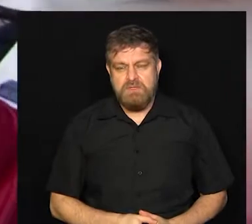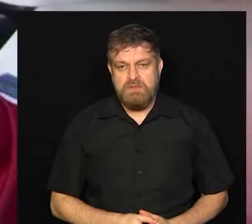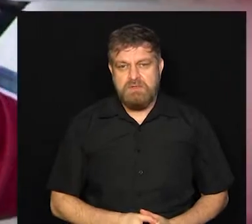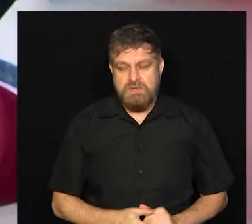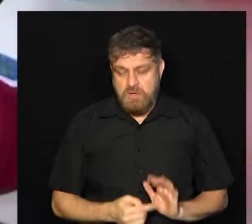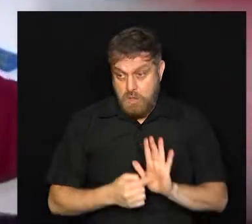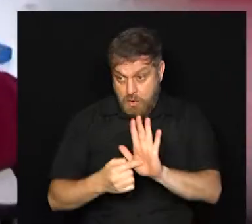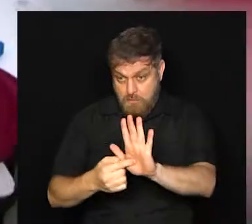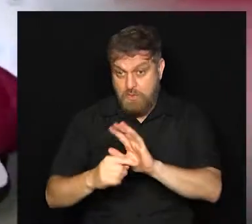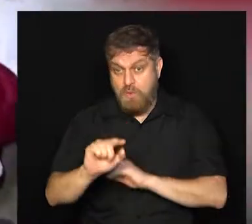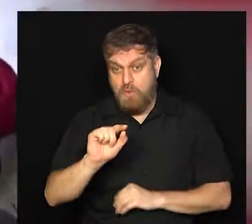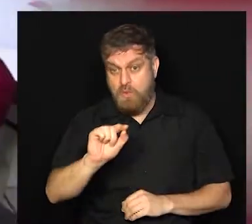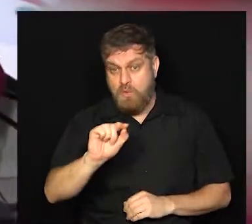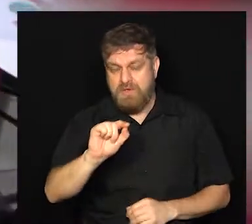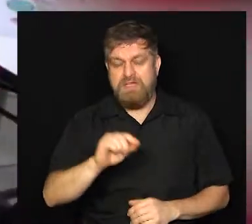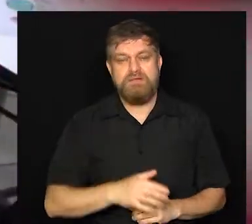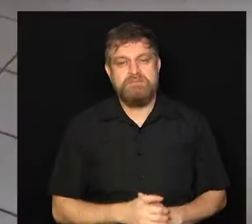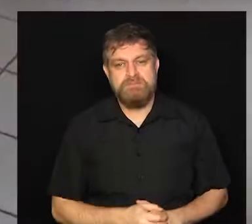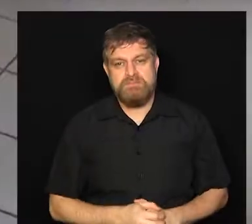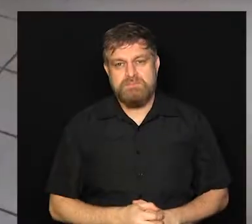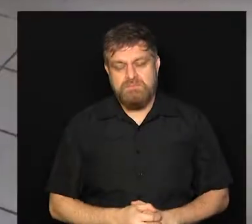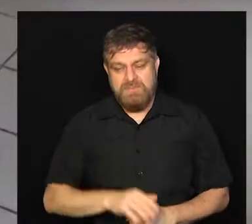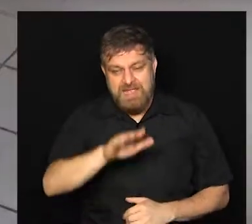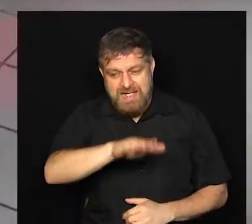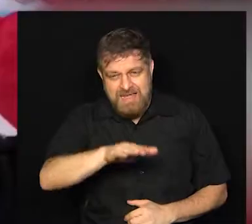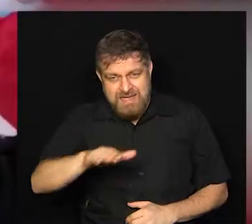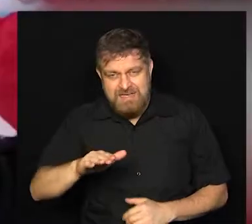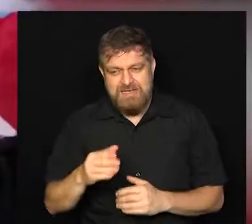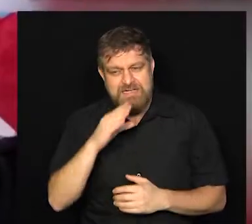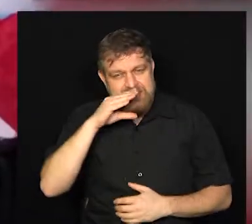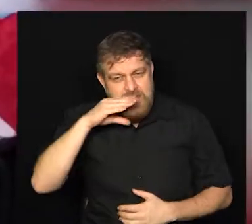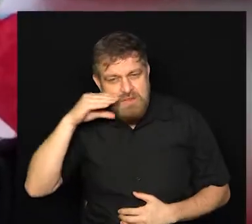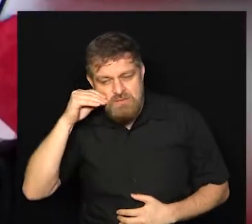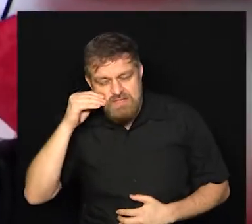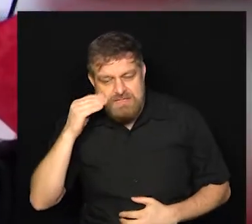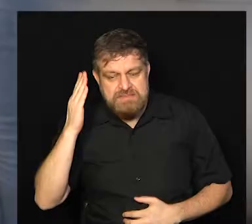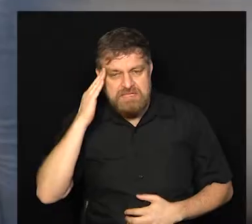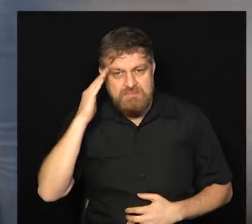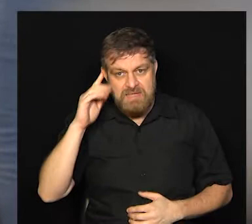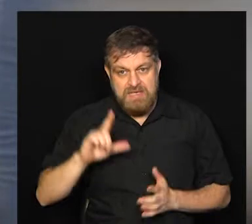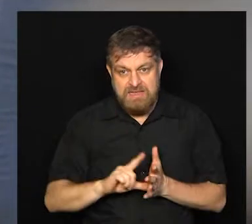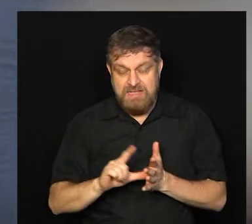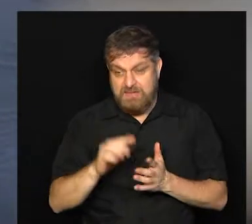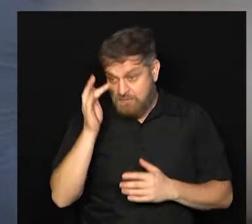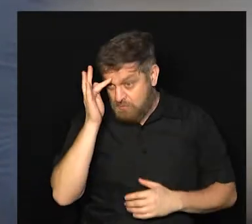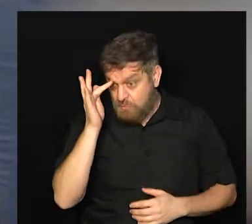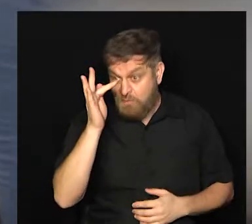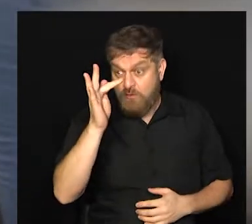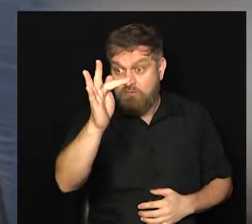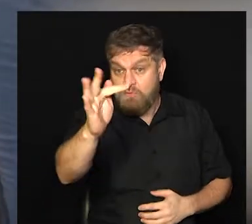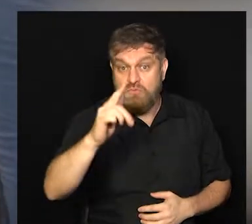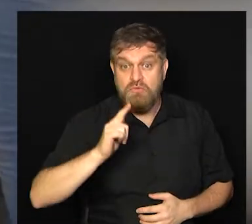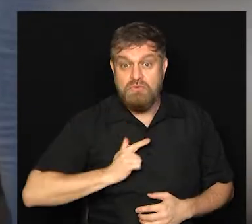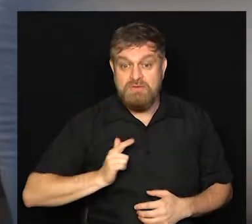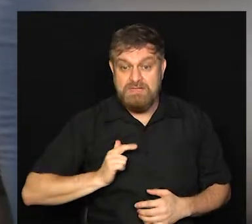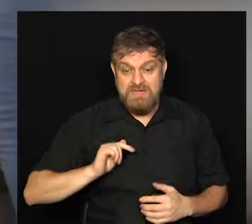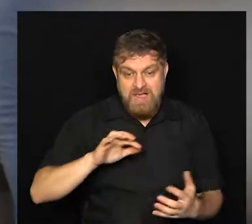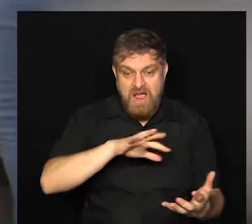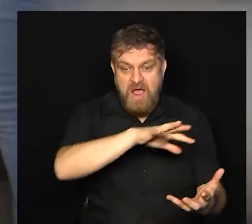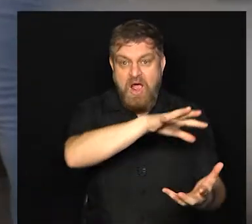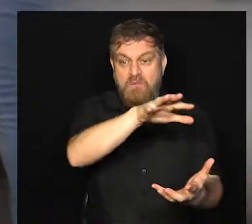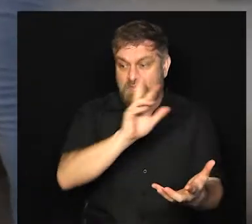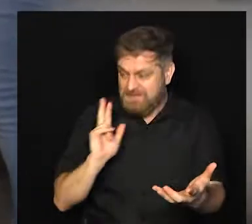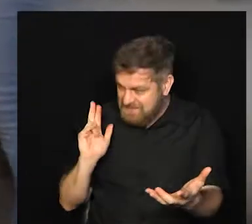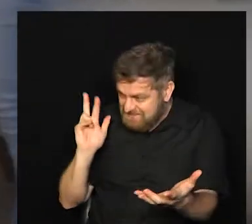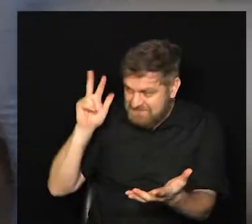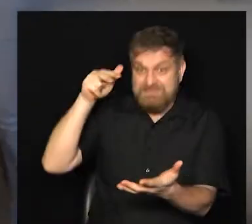símbolo, que é mostrar para essa criança, para esse adolescente, que do outro lado da ponte existe um mundo que é deles